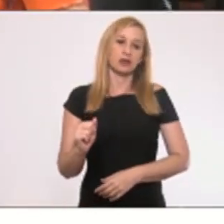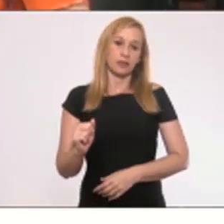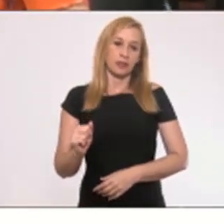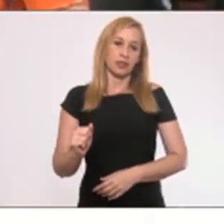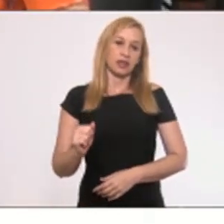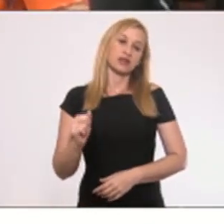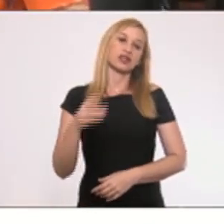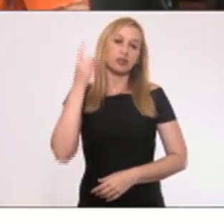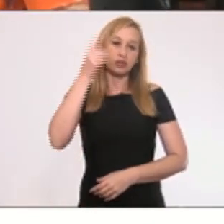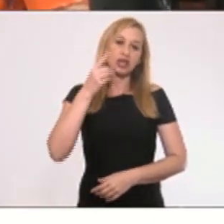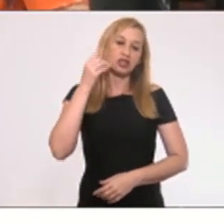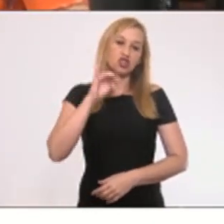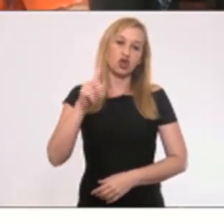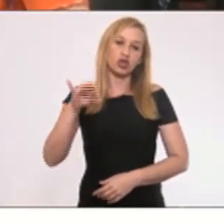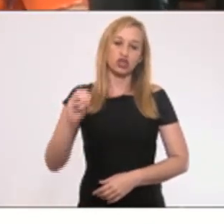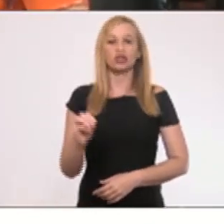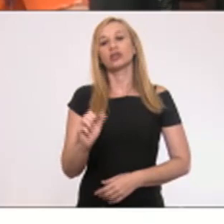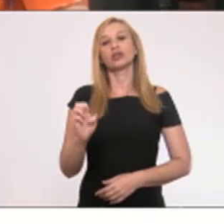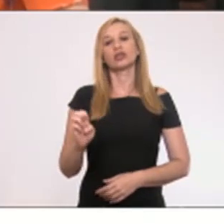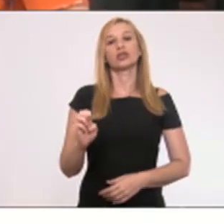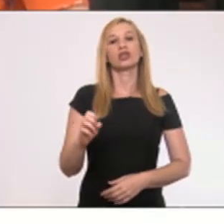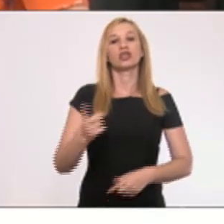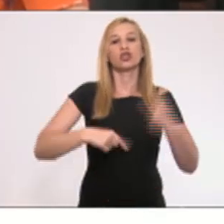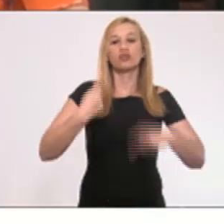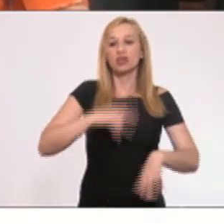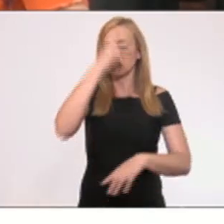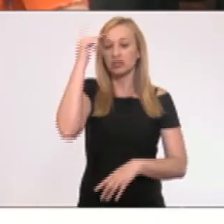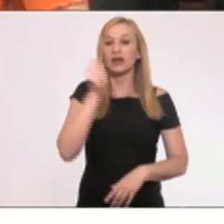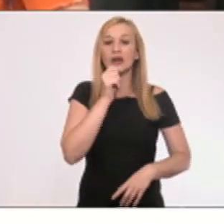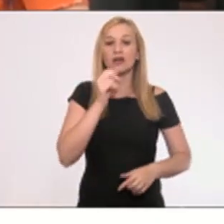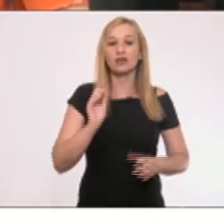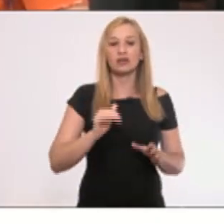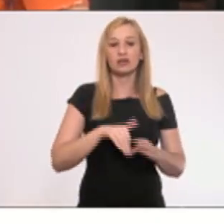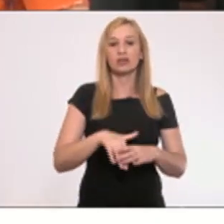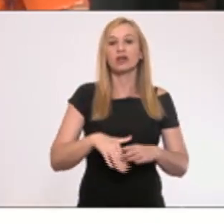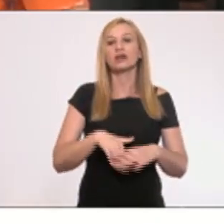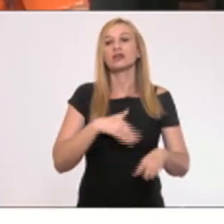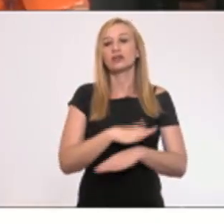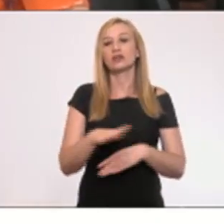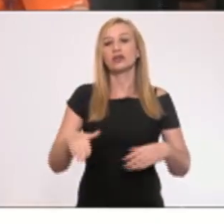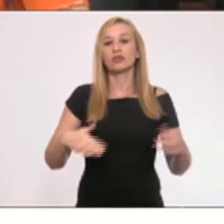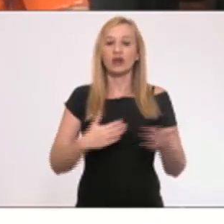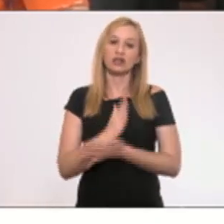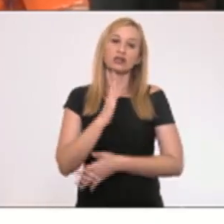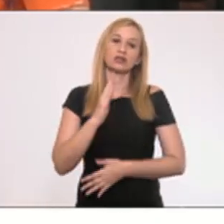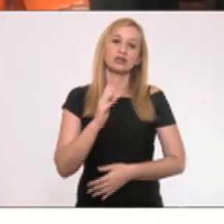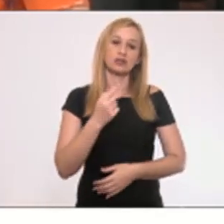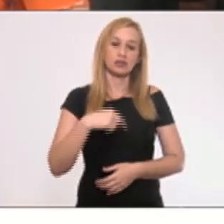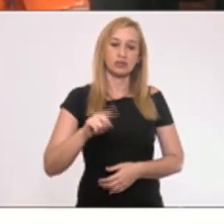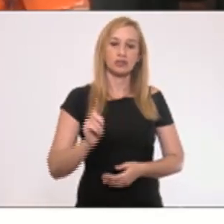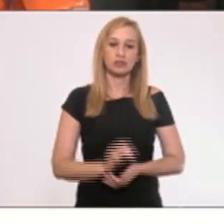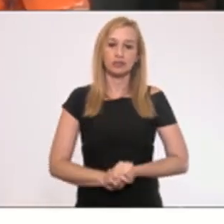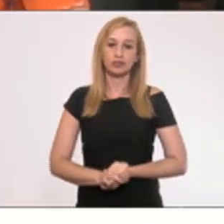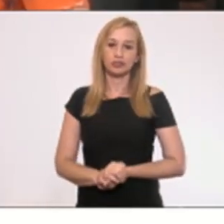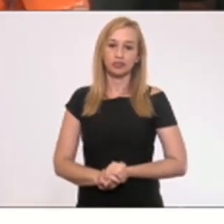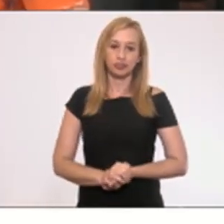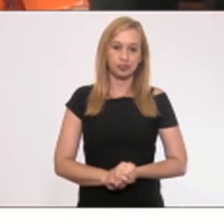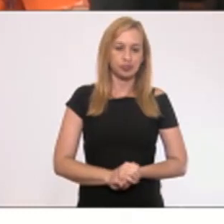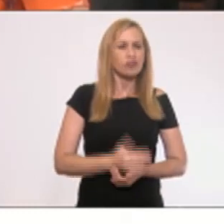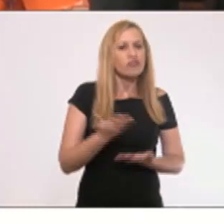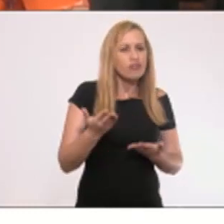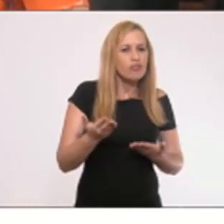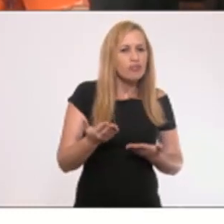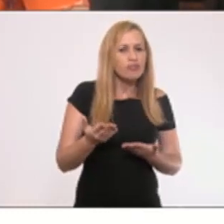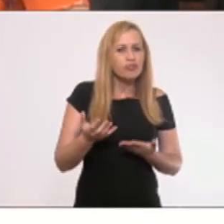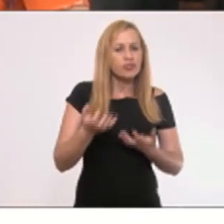deputado Jorge Felipe Neto. Em discussão, não havendo quem queira discutir, encerrada a discussão, em votação, os senhores que aprovam, como estão, aprovado, vai a promulgação. Vossa Excelência